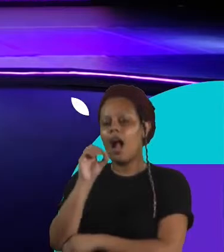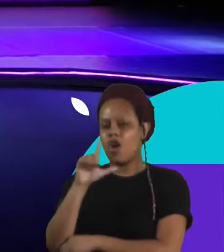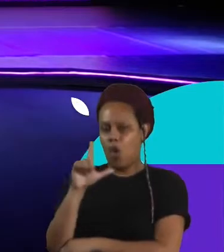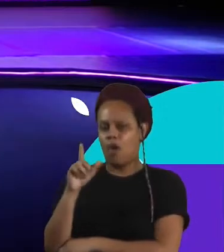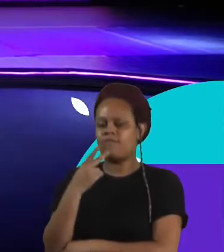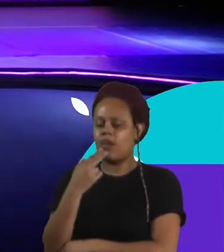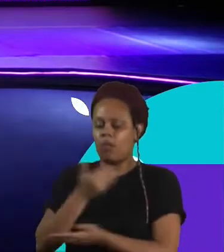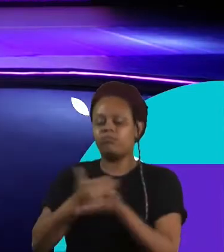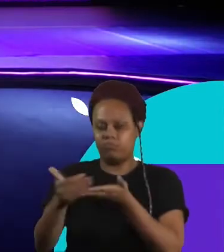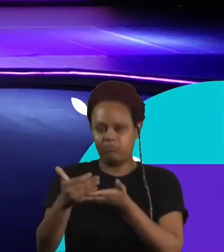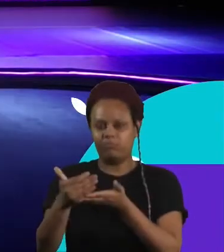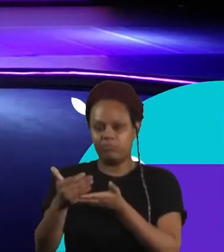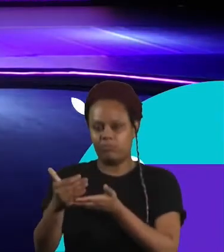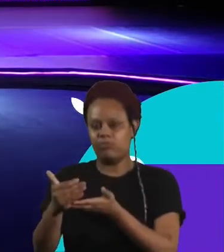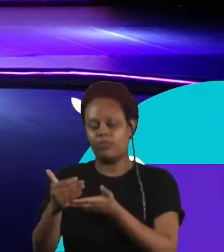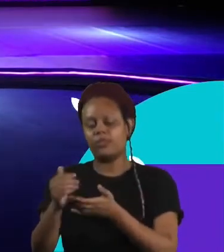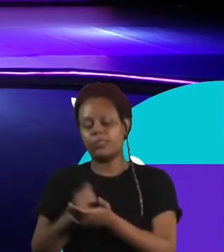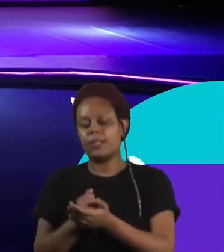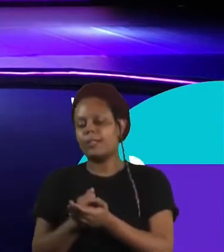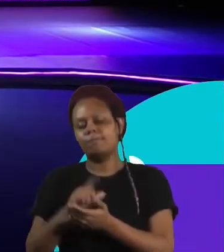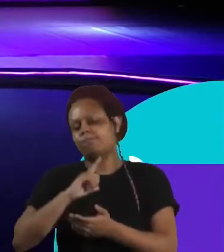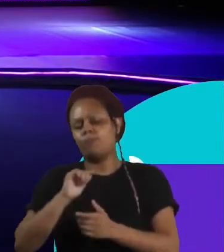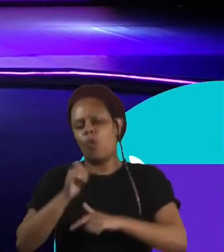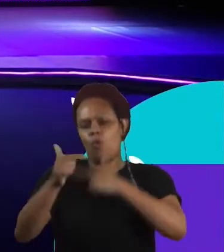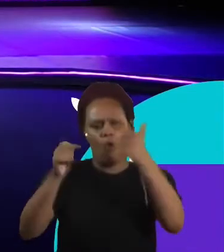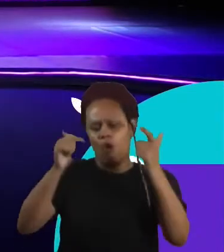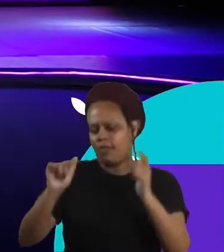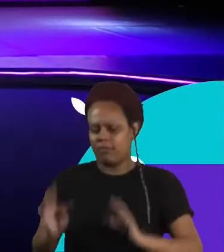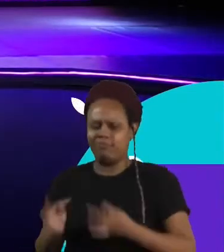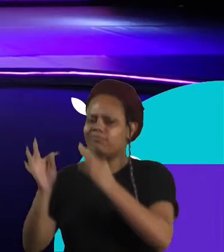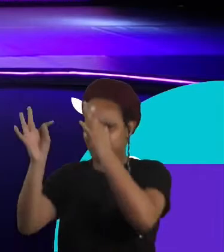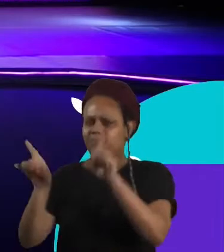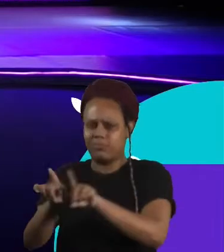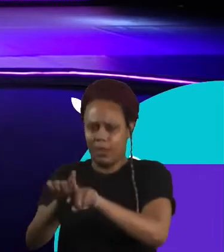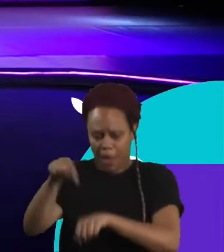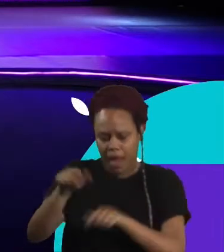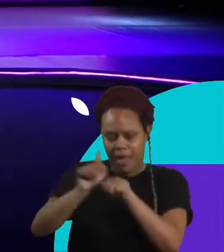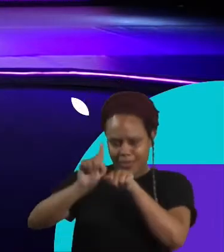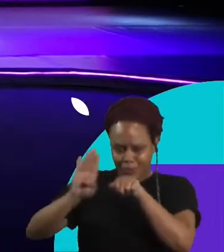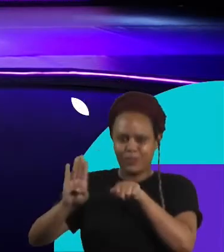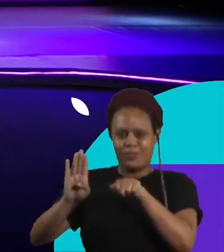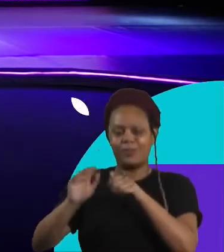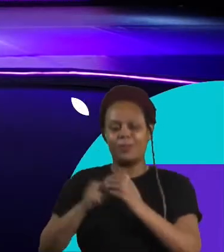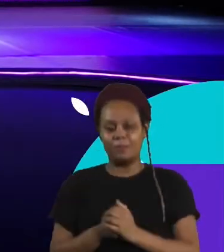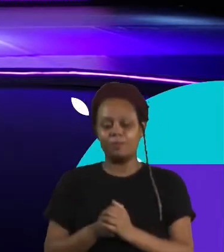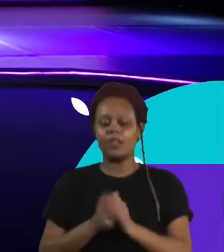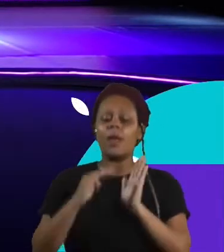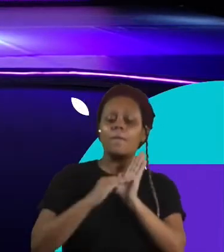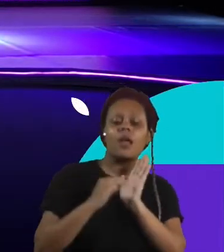uma metodologia, assim como várias outras que criamos ao longo da história do Social Good Brasil, e essa metodologia é